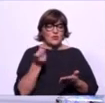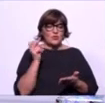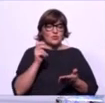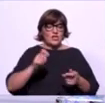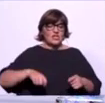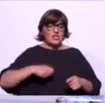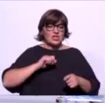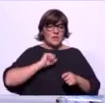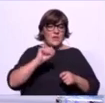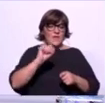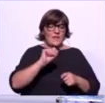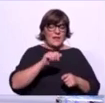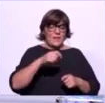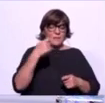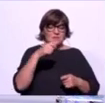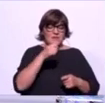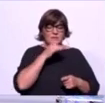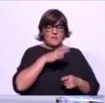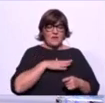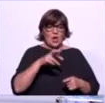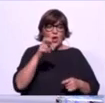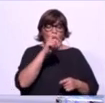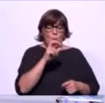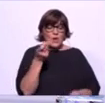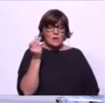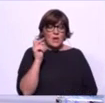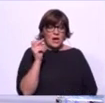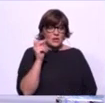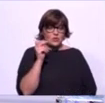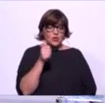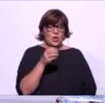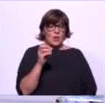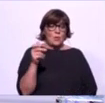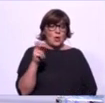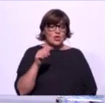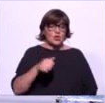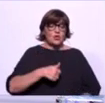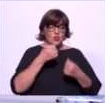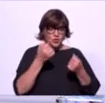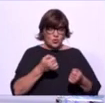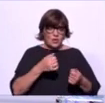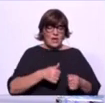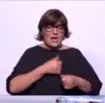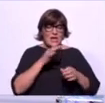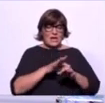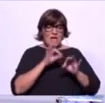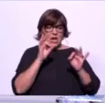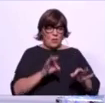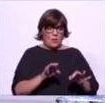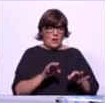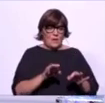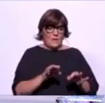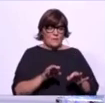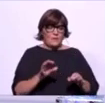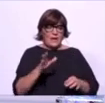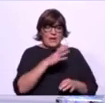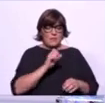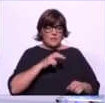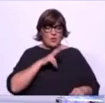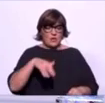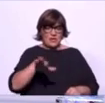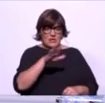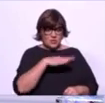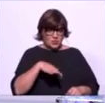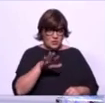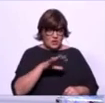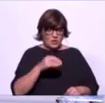Luís Filipe Vieira. 8. Em 8 anos, Borges Coutinho conseguiu ganhar exatamente o mesmo título de campeão nacional, 7,